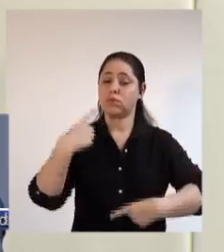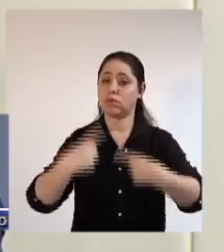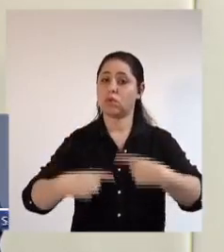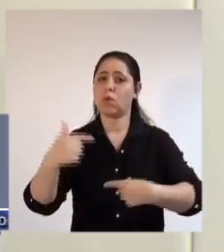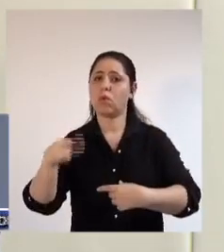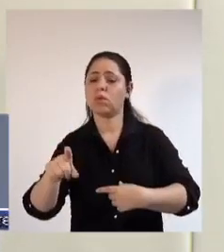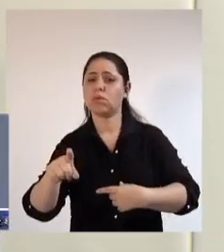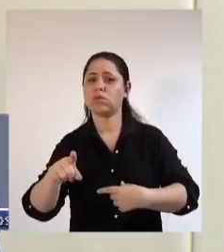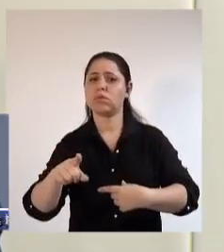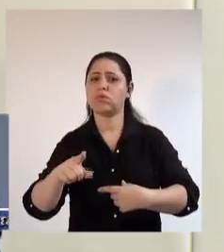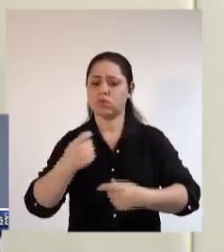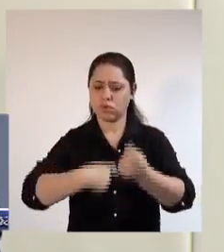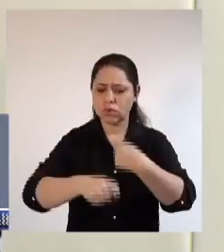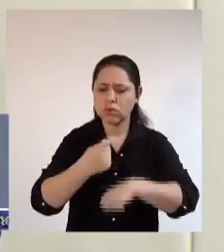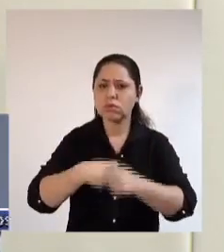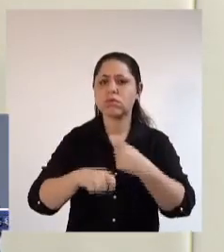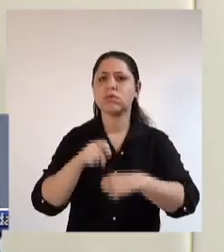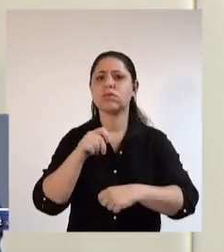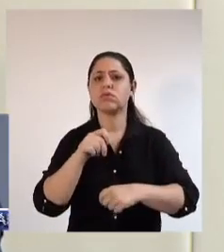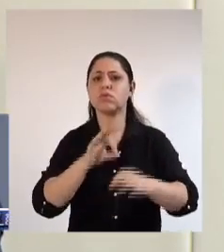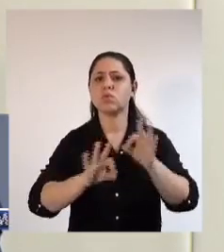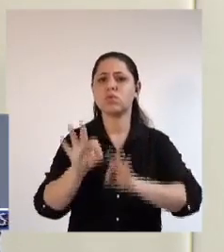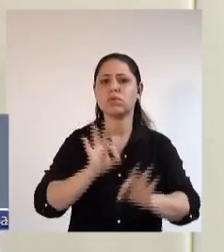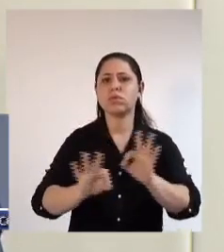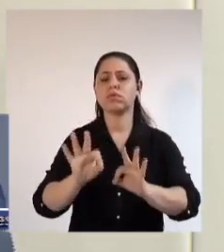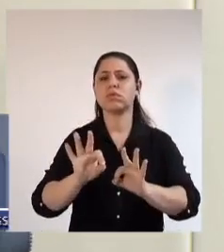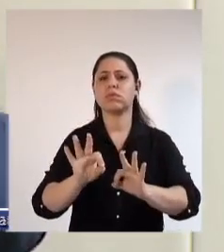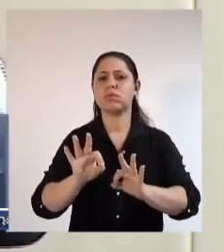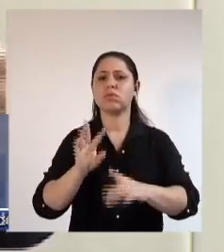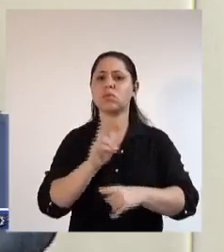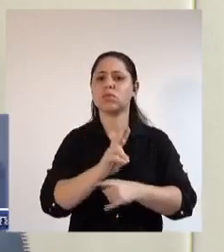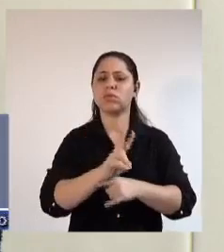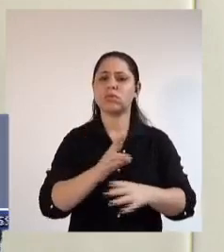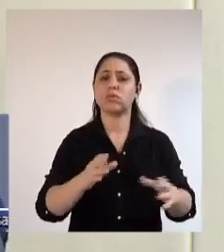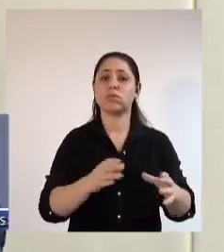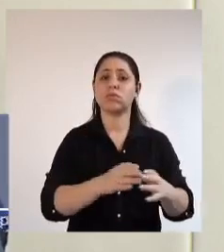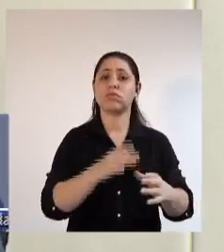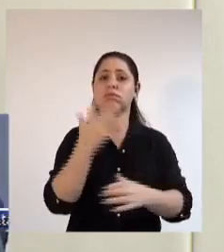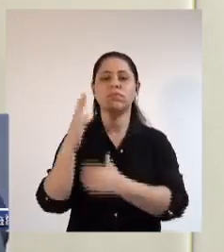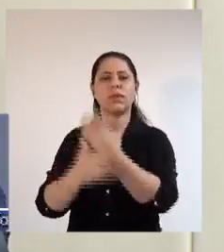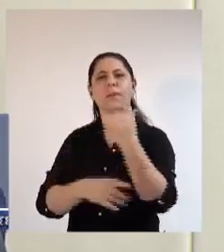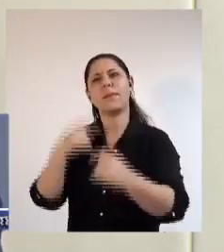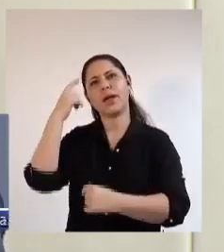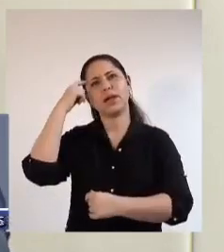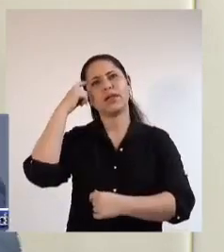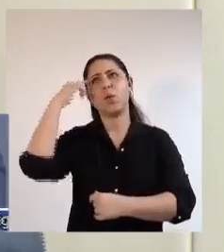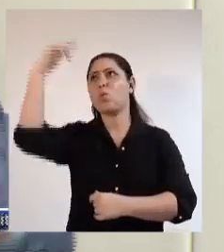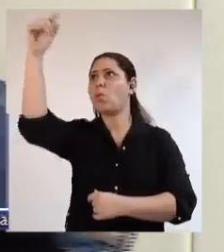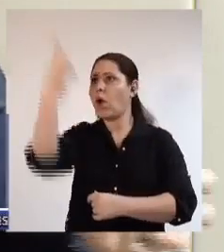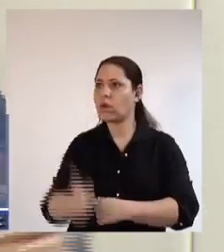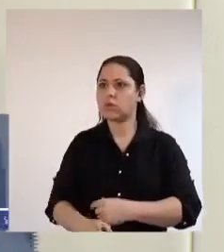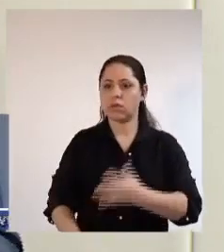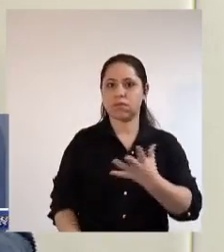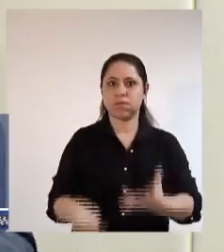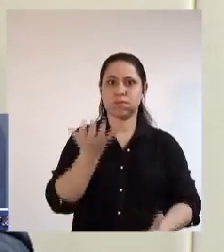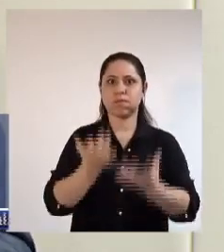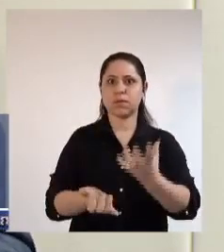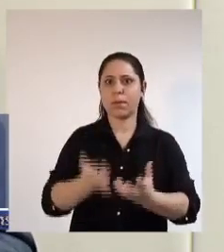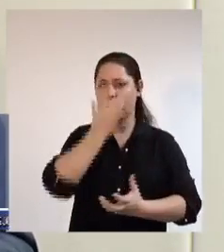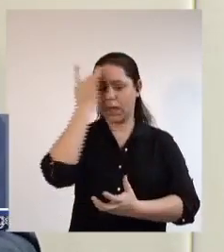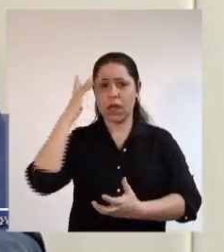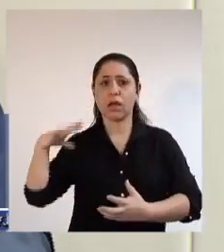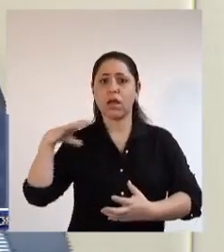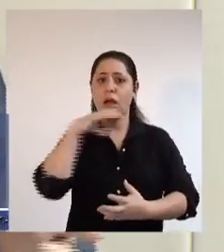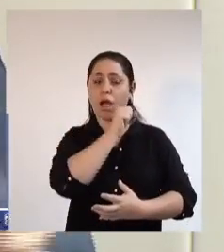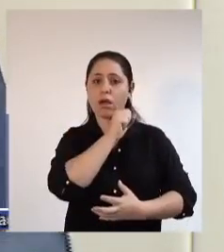fazer gestão de parques de unidade de conservação imagina-se se cair um raio pegam fogo ea pessoa tem que imediatamente